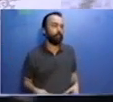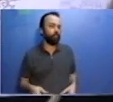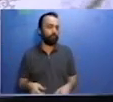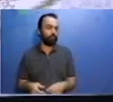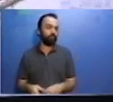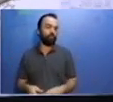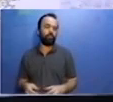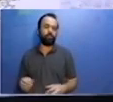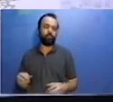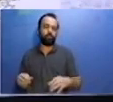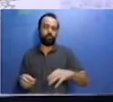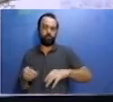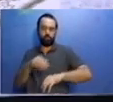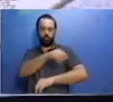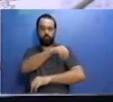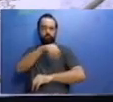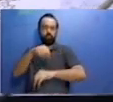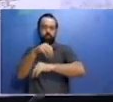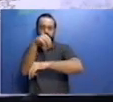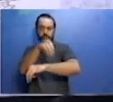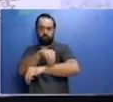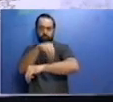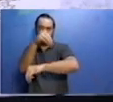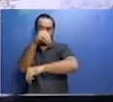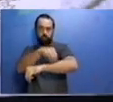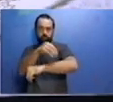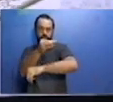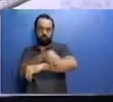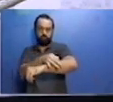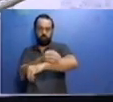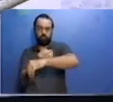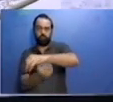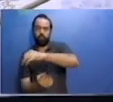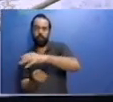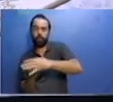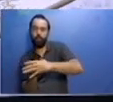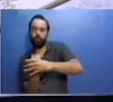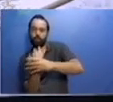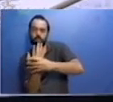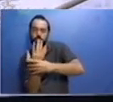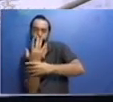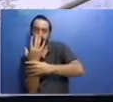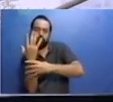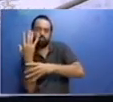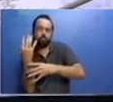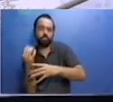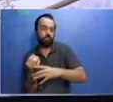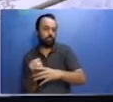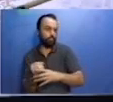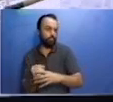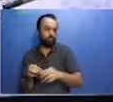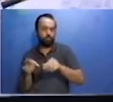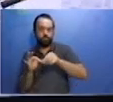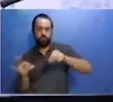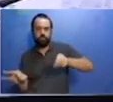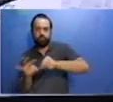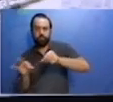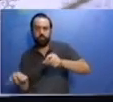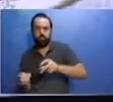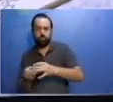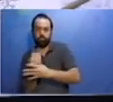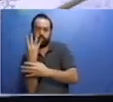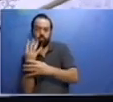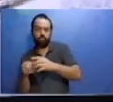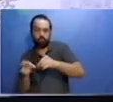original e, em contato com o solo, em condições adequadas, germina e produz o micélio, as hifas, que